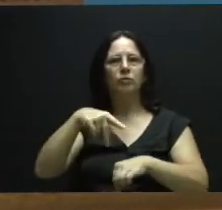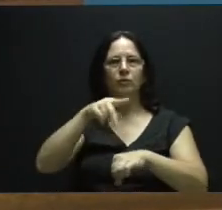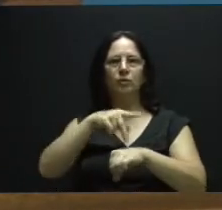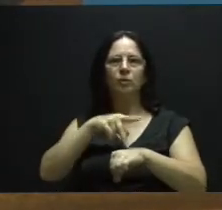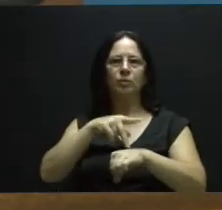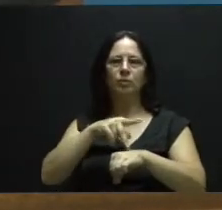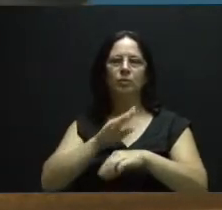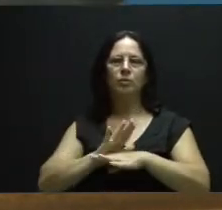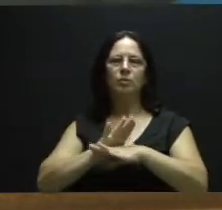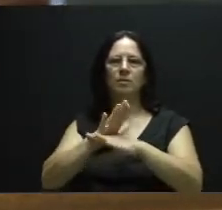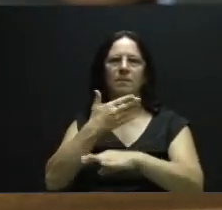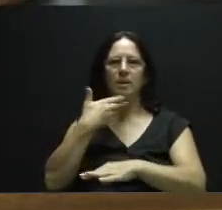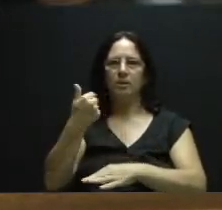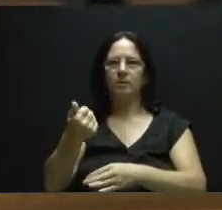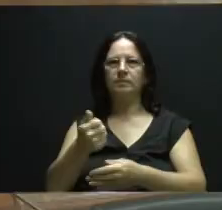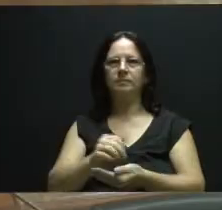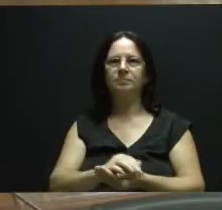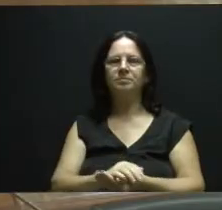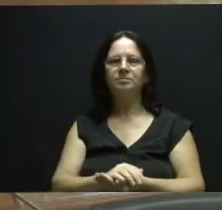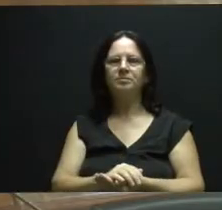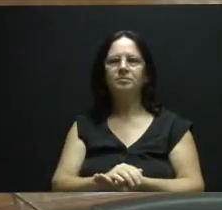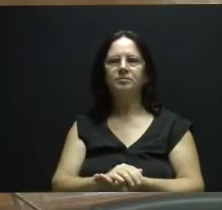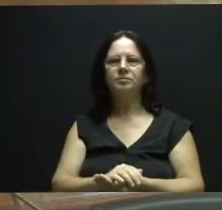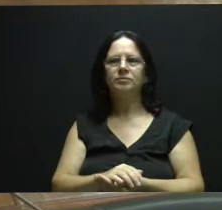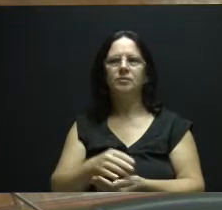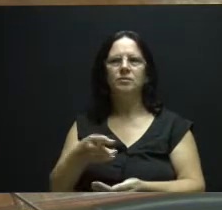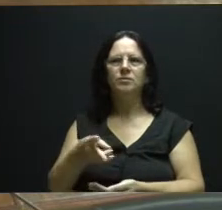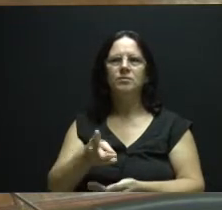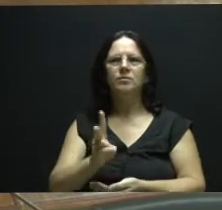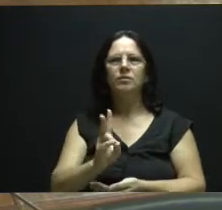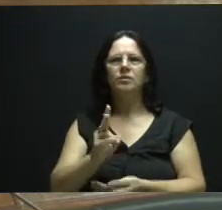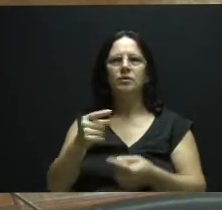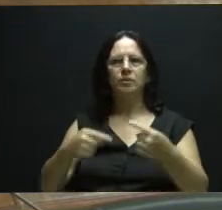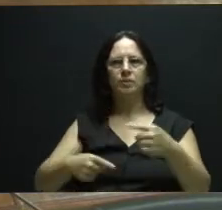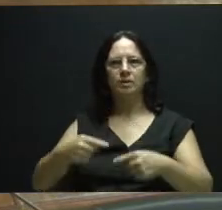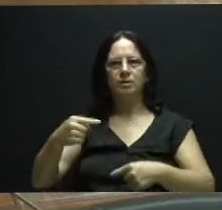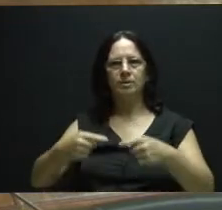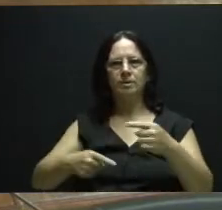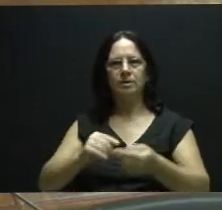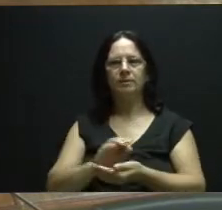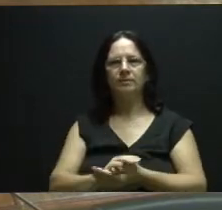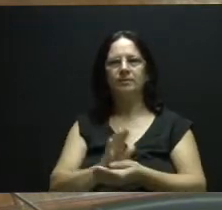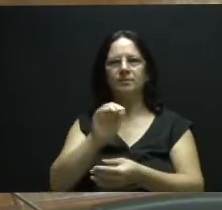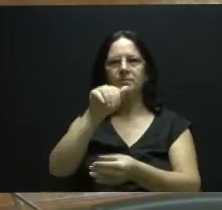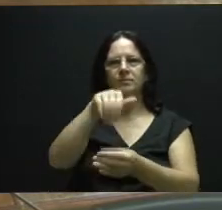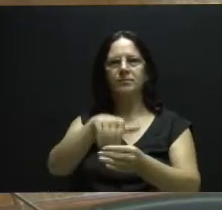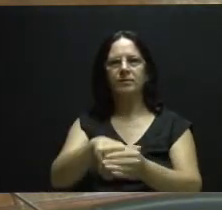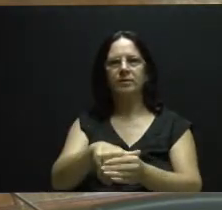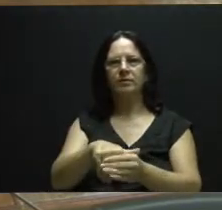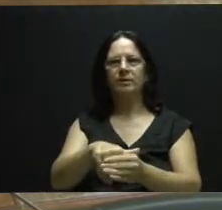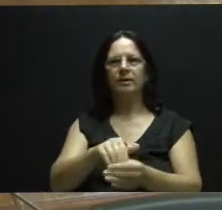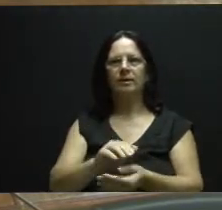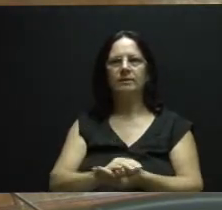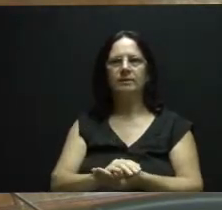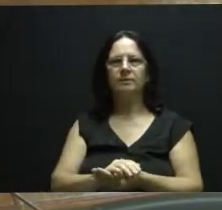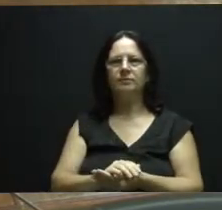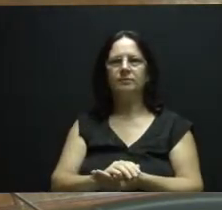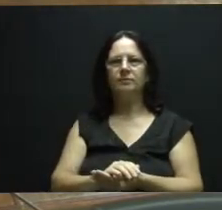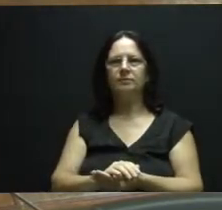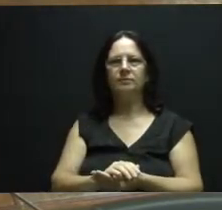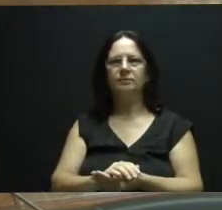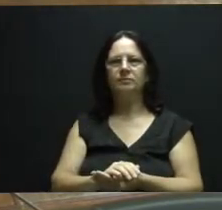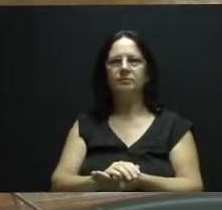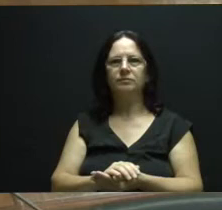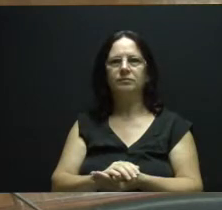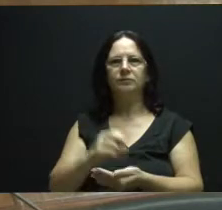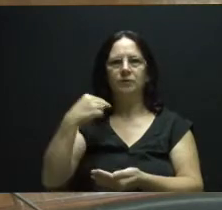isso o presidente continua em discussão em votação a palavra